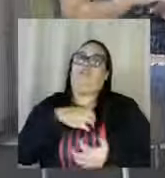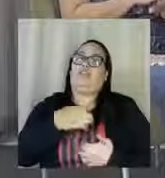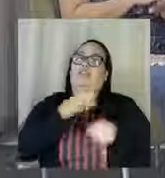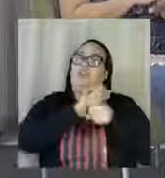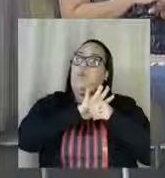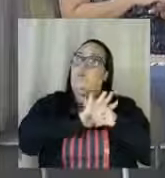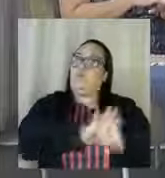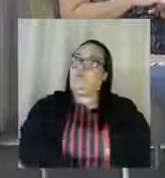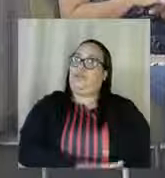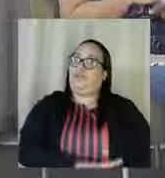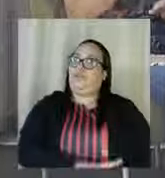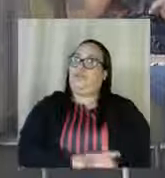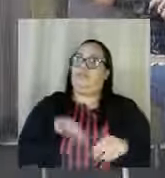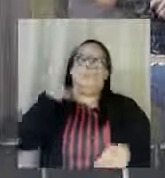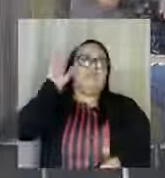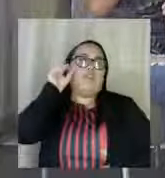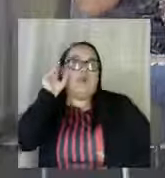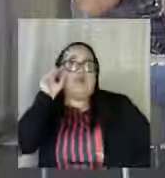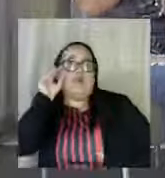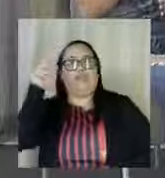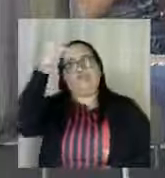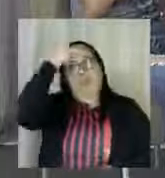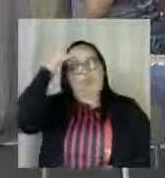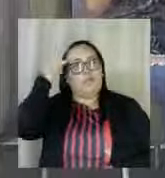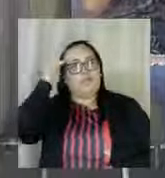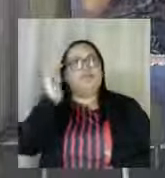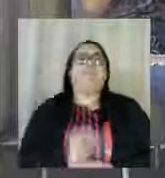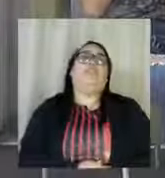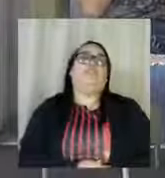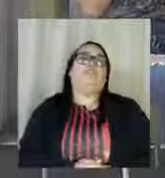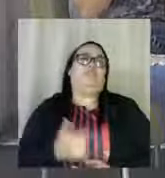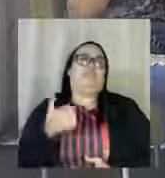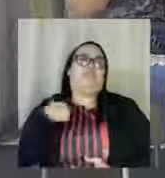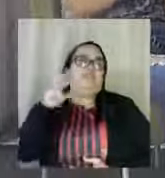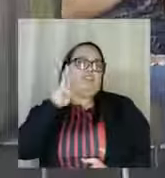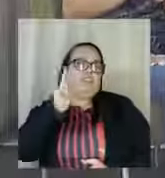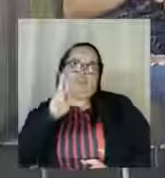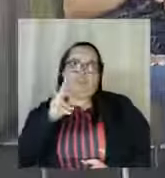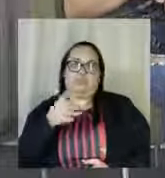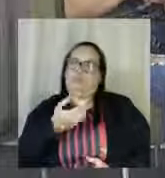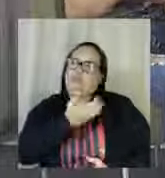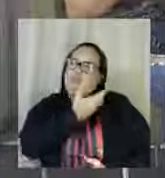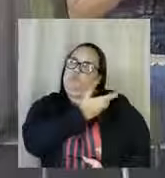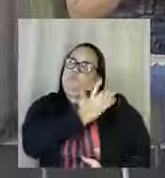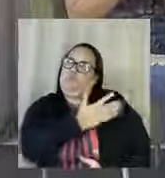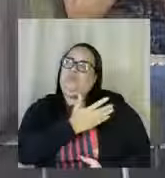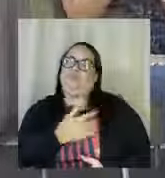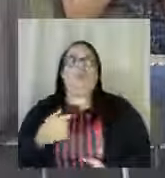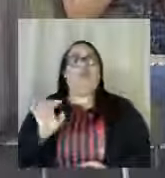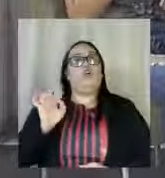de paquerar alguém e você perceber que alguém não está lá muito afim pelo desconhecimento da